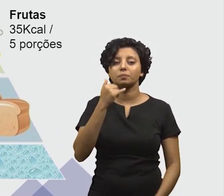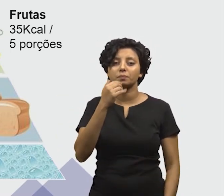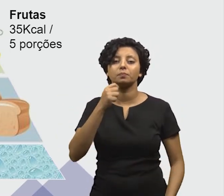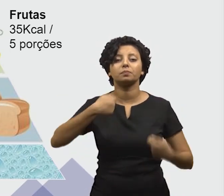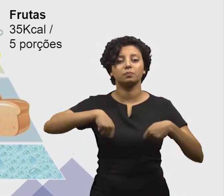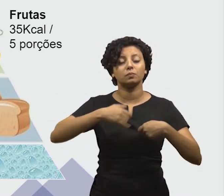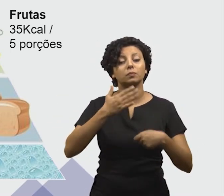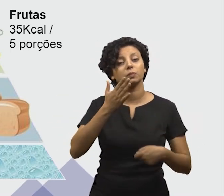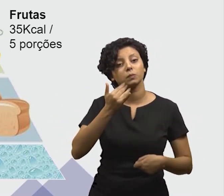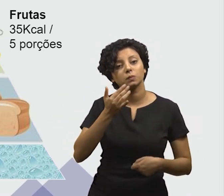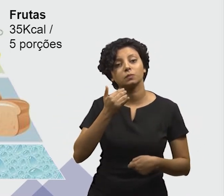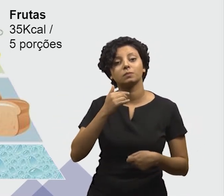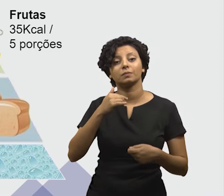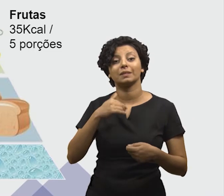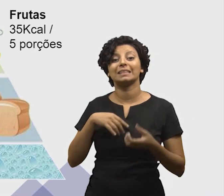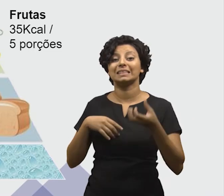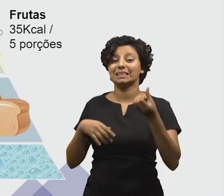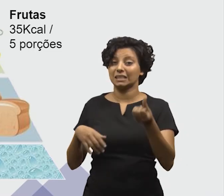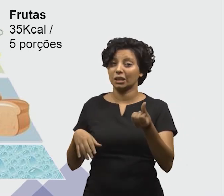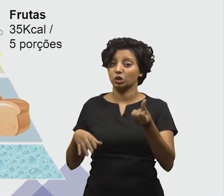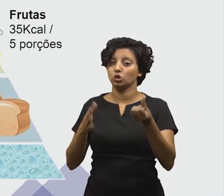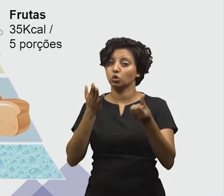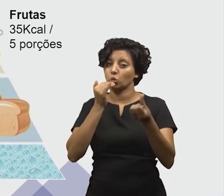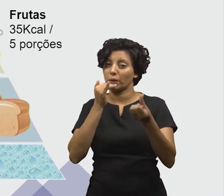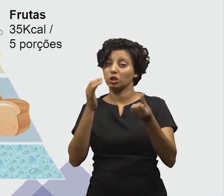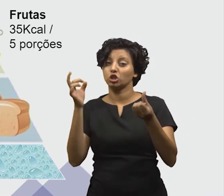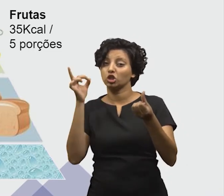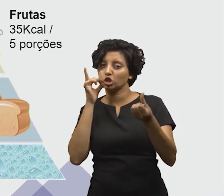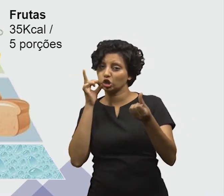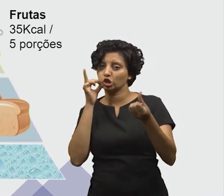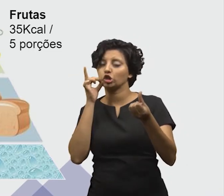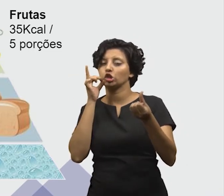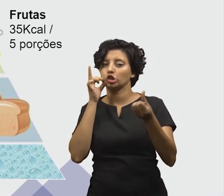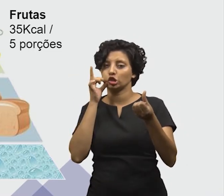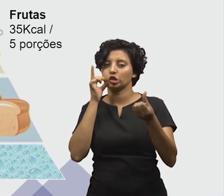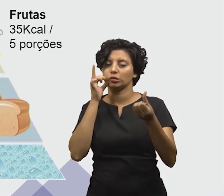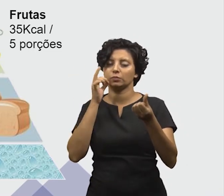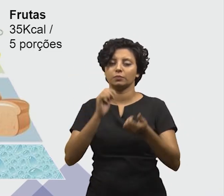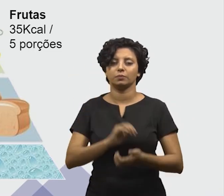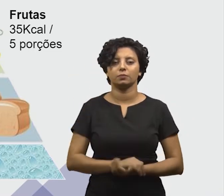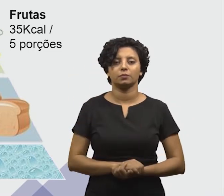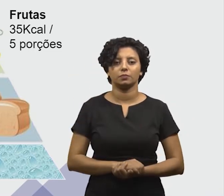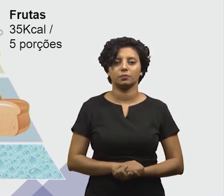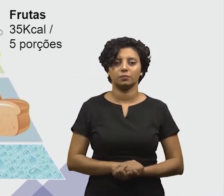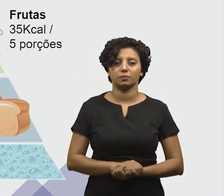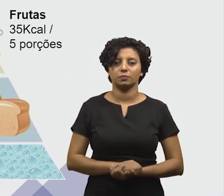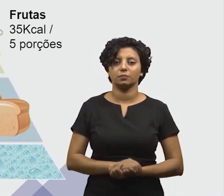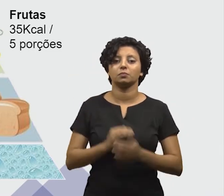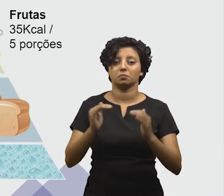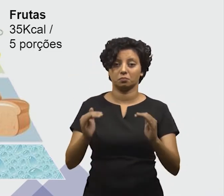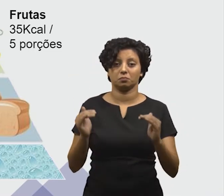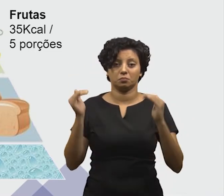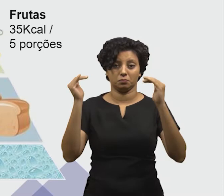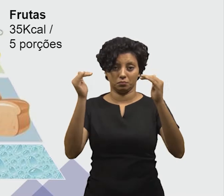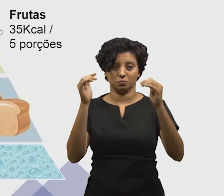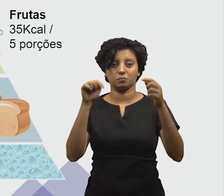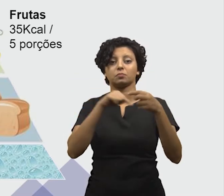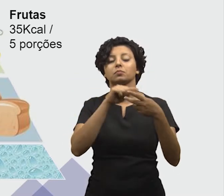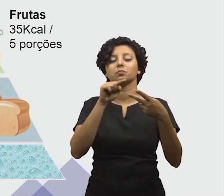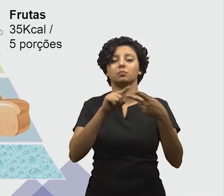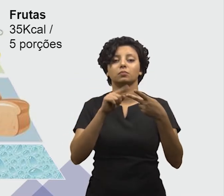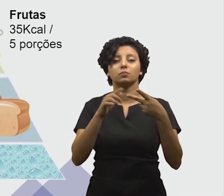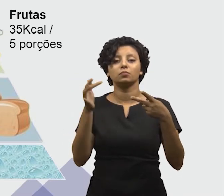ser consumidos em 6 porções diárias, 6 porções por dia. Acima dos